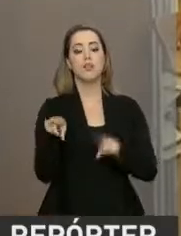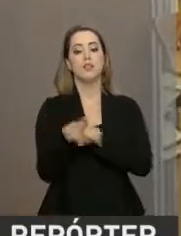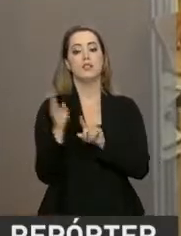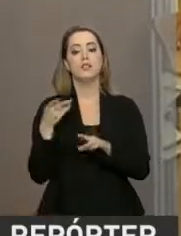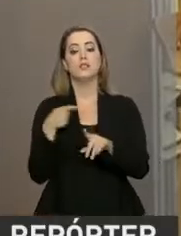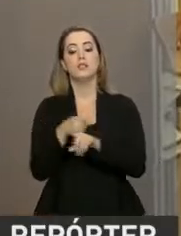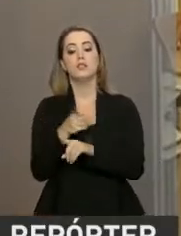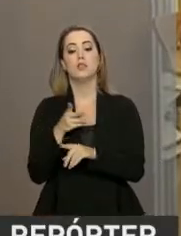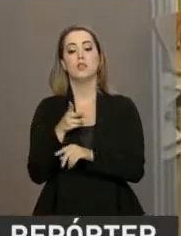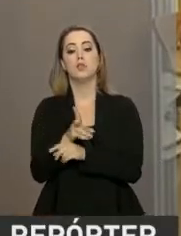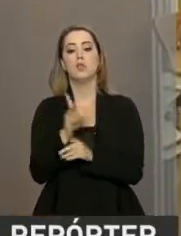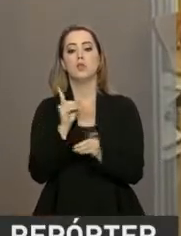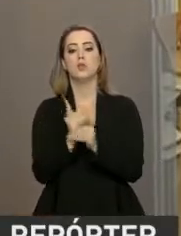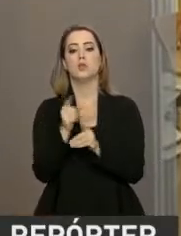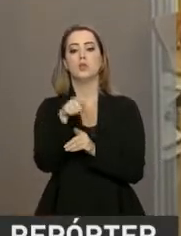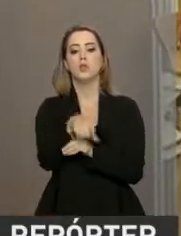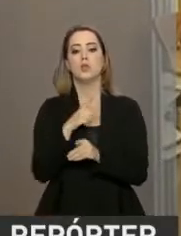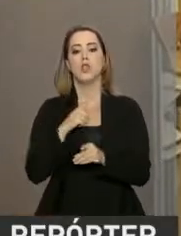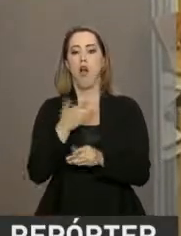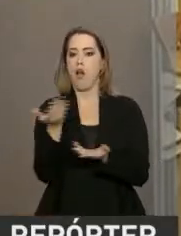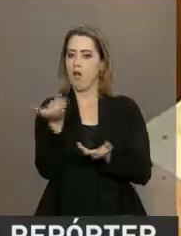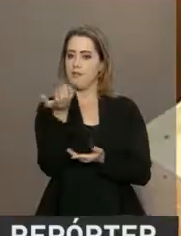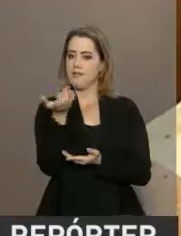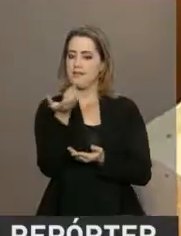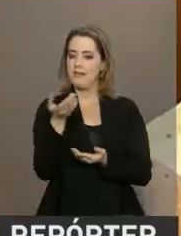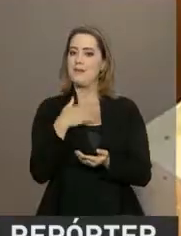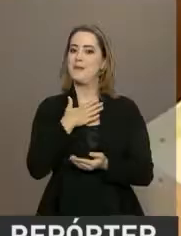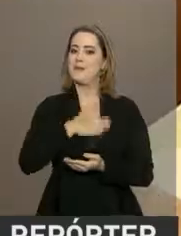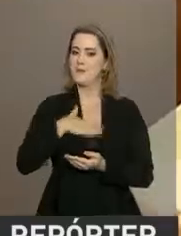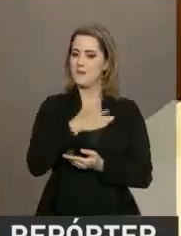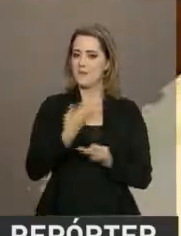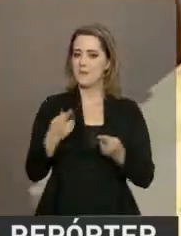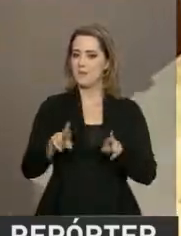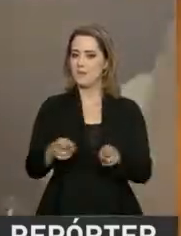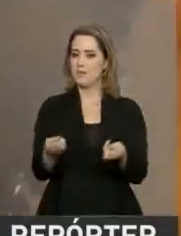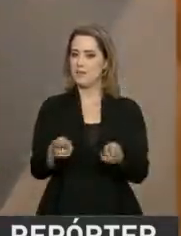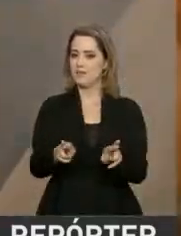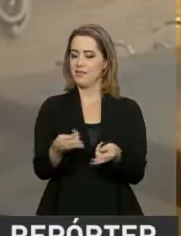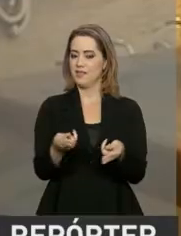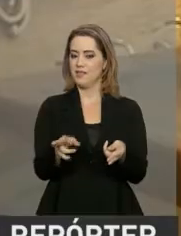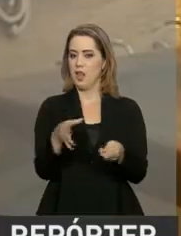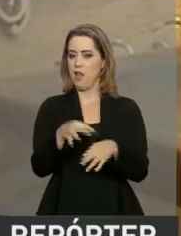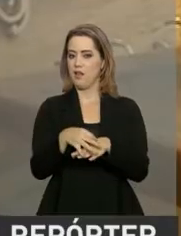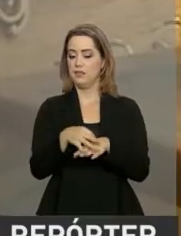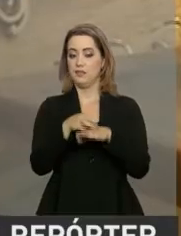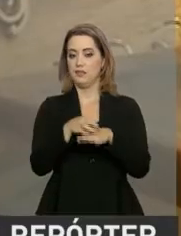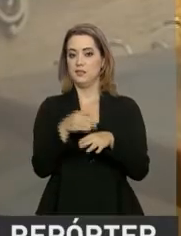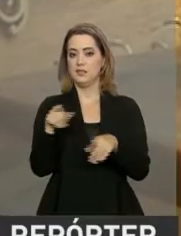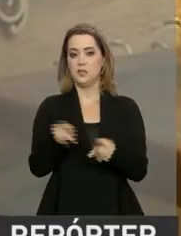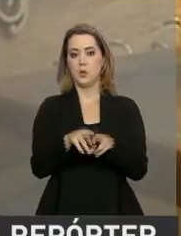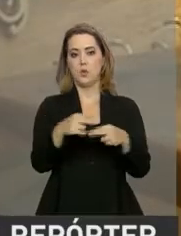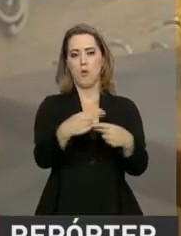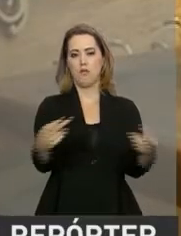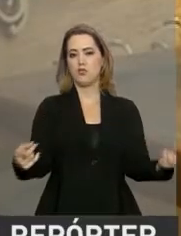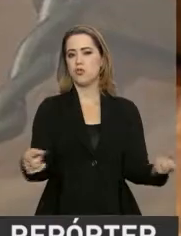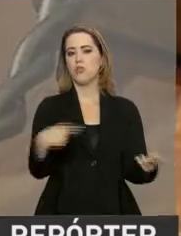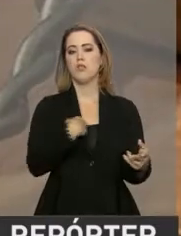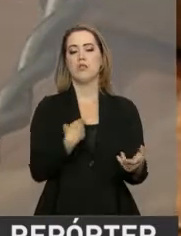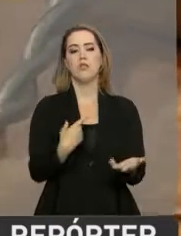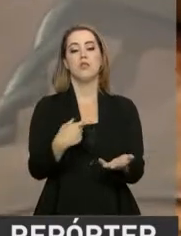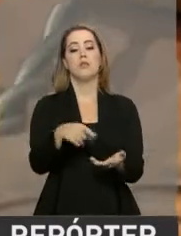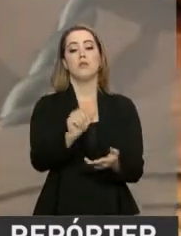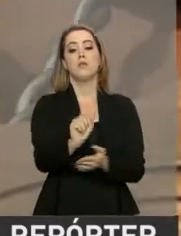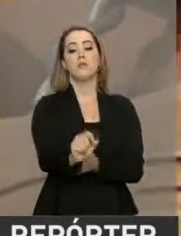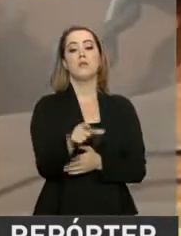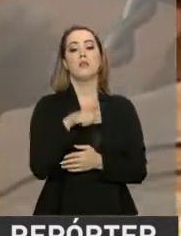atraem o interesse de quem não dispensa um bom churrasco. Em 25 anos de profissão, já criou mais de 1000 modelos. Esse